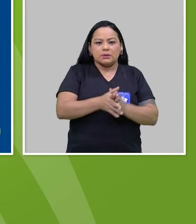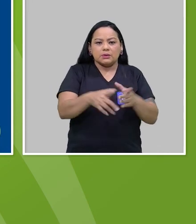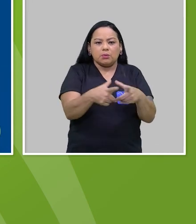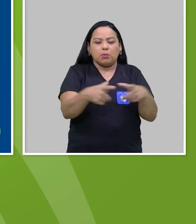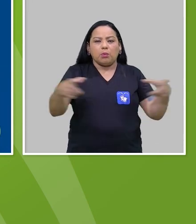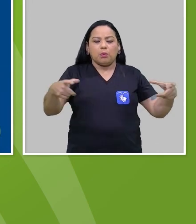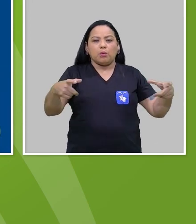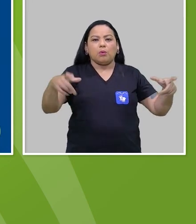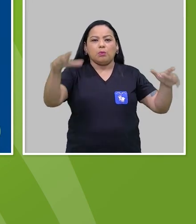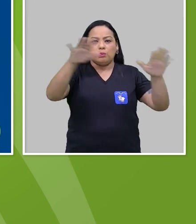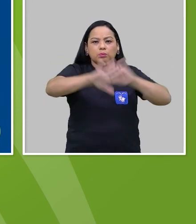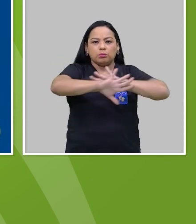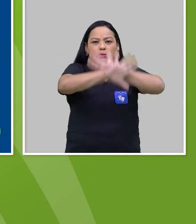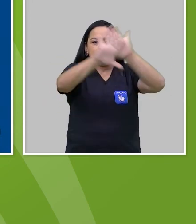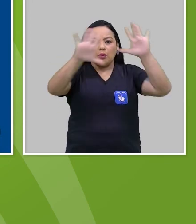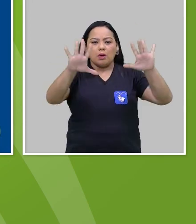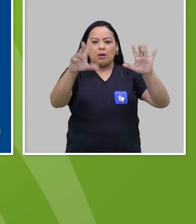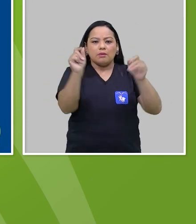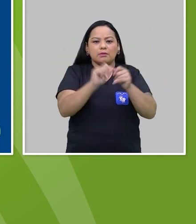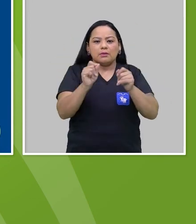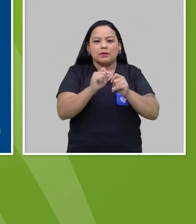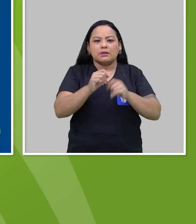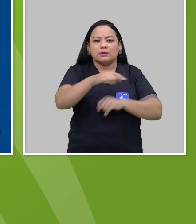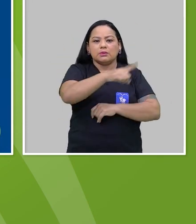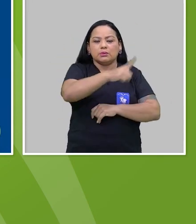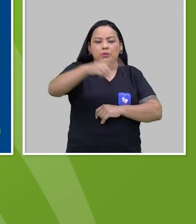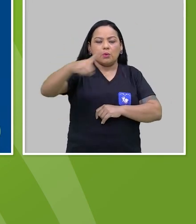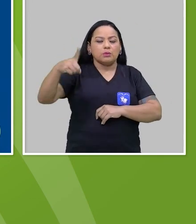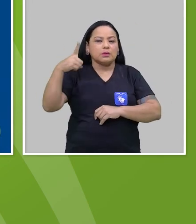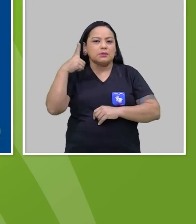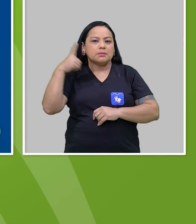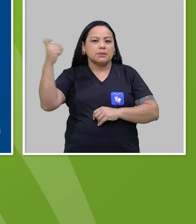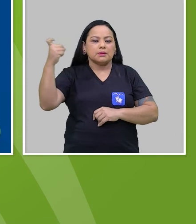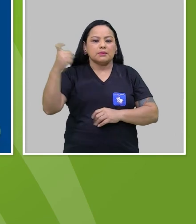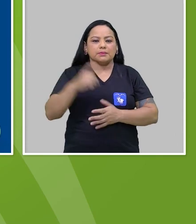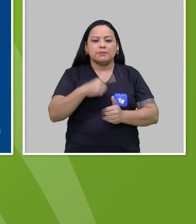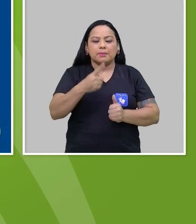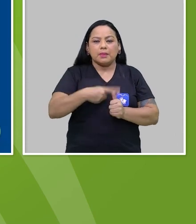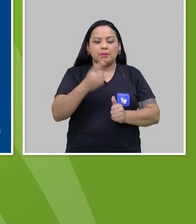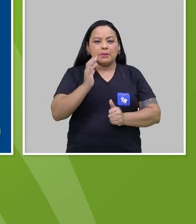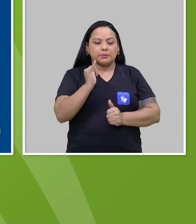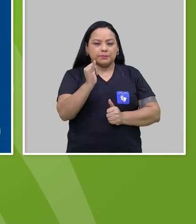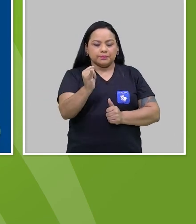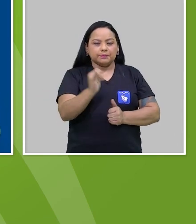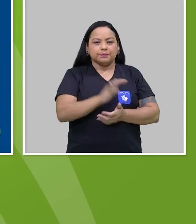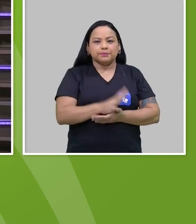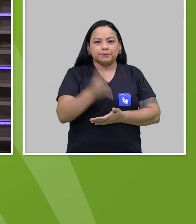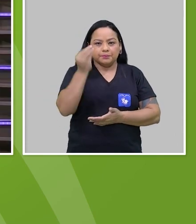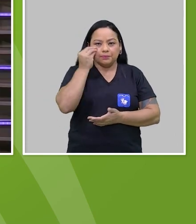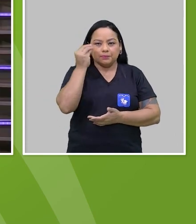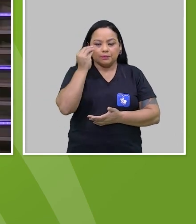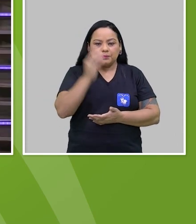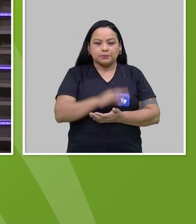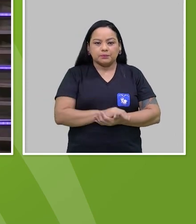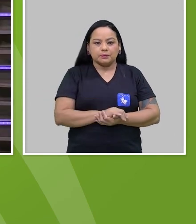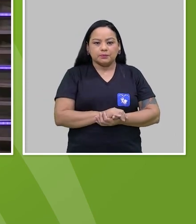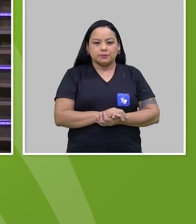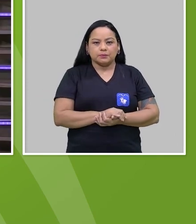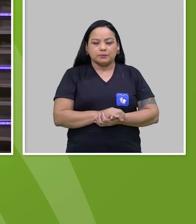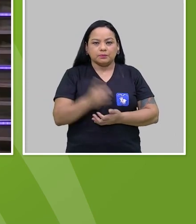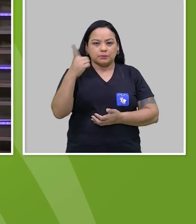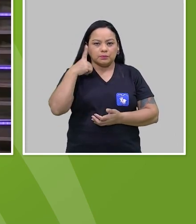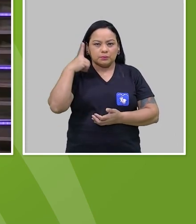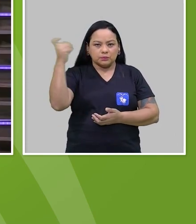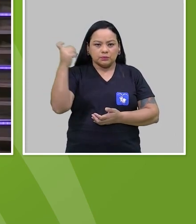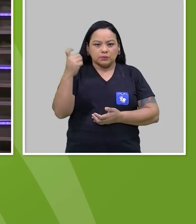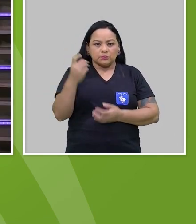expansões no ar, produzindo ondas sonoras. Gente, primeira coisa é o seguinte, olha só. O som,